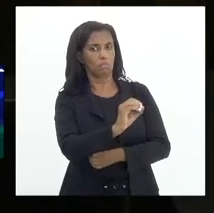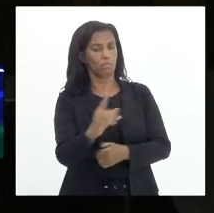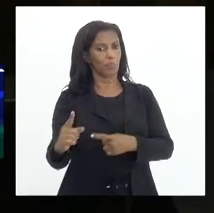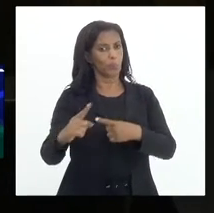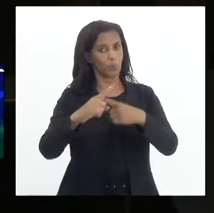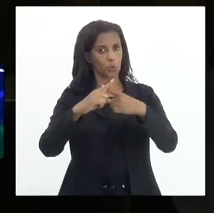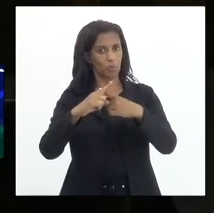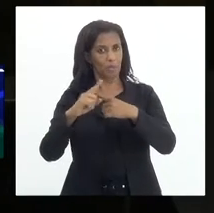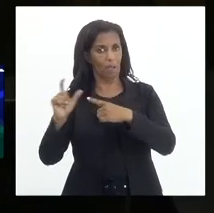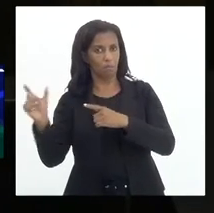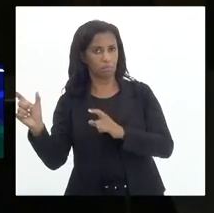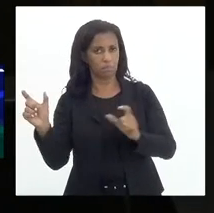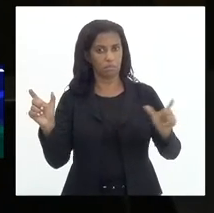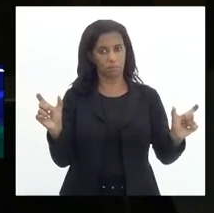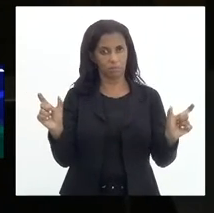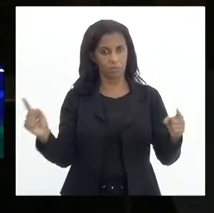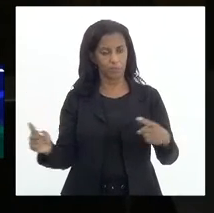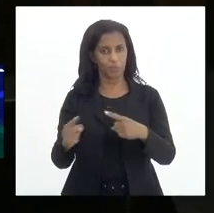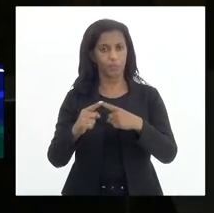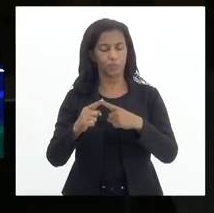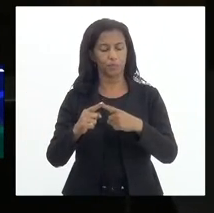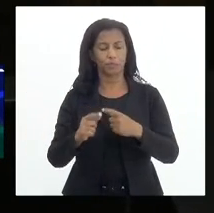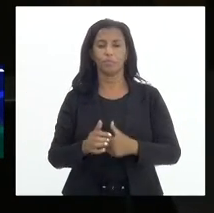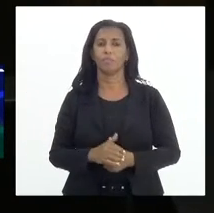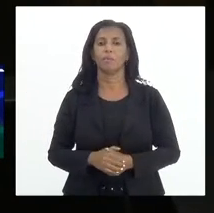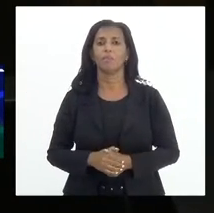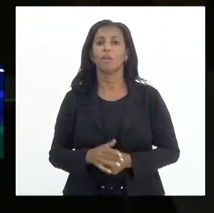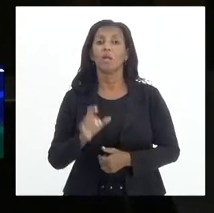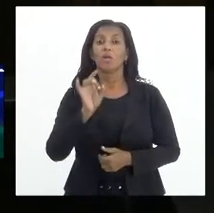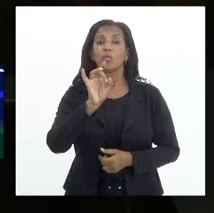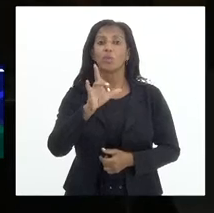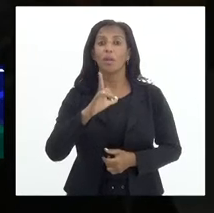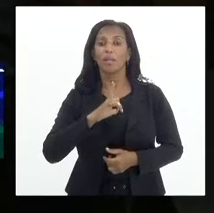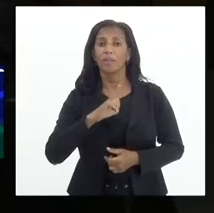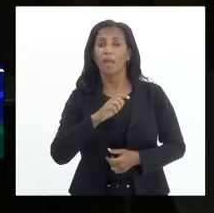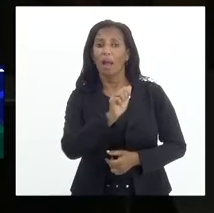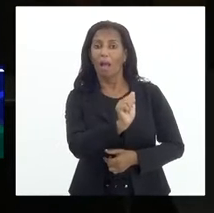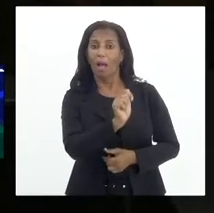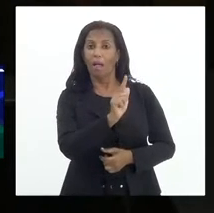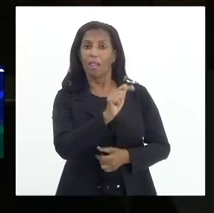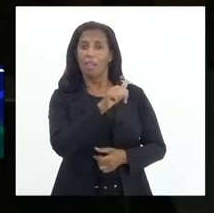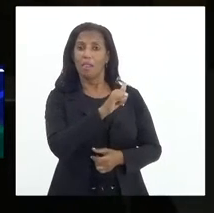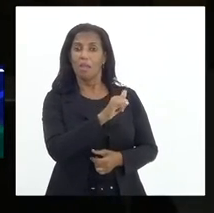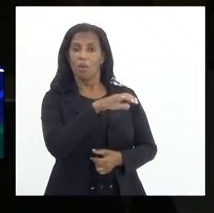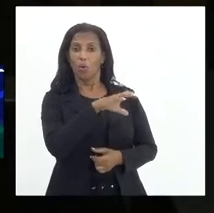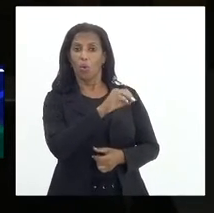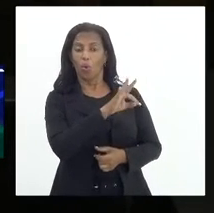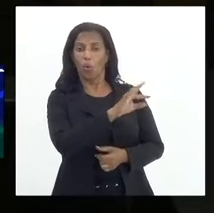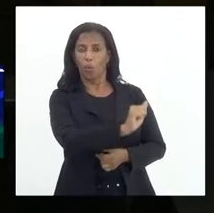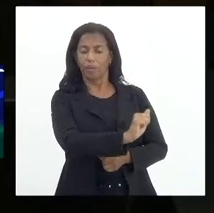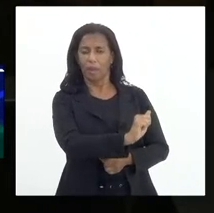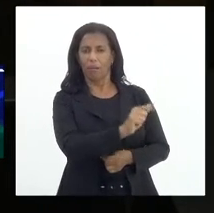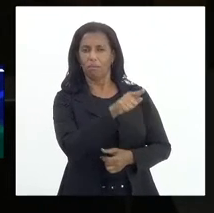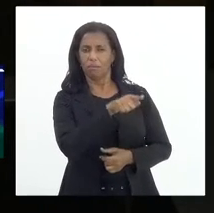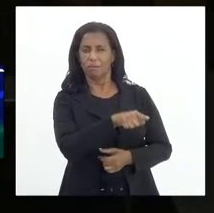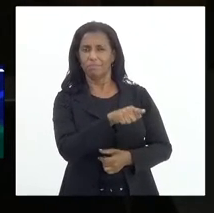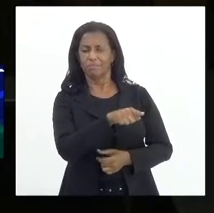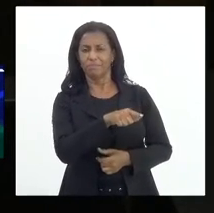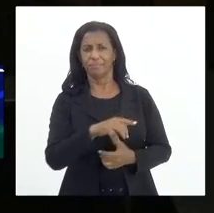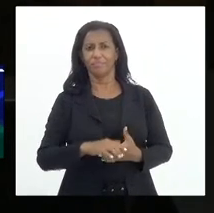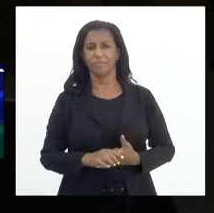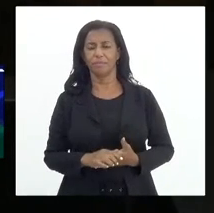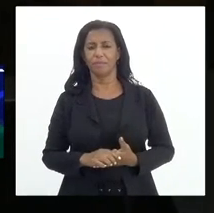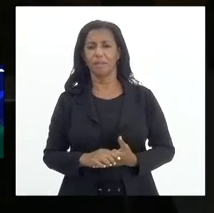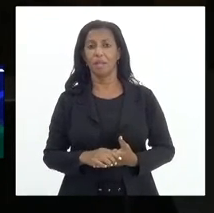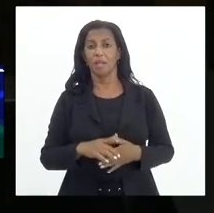alíquota incidindo sobre a outra. Só que tem que esta alíquota, a competência de definição